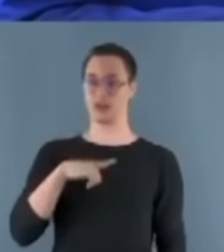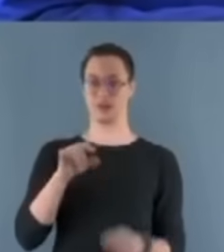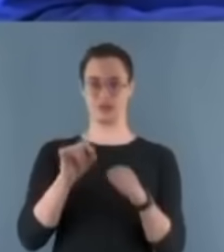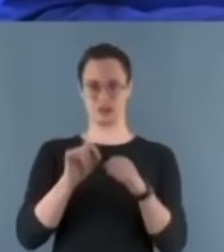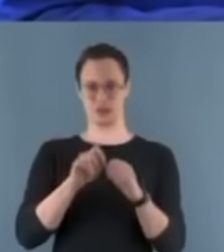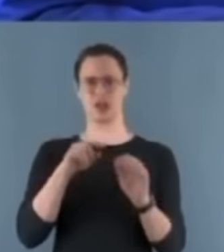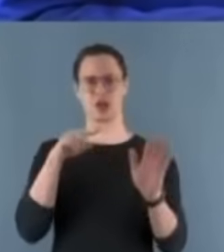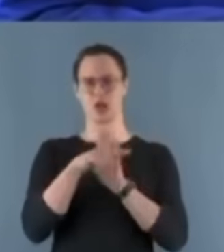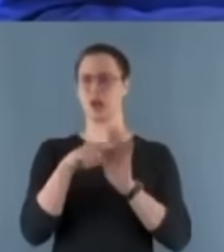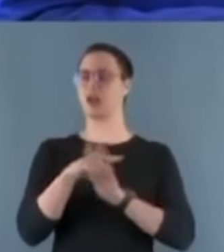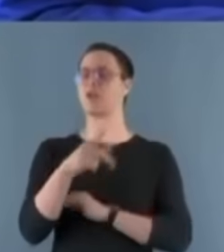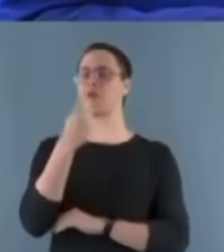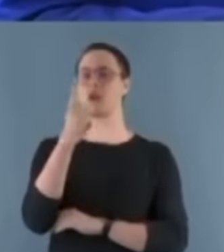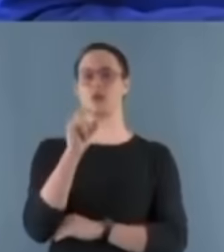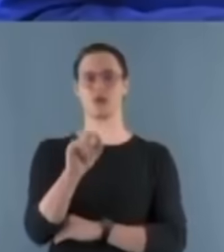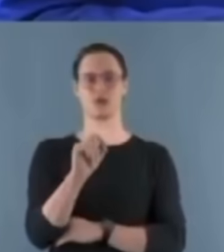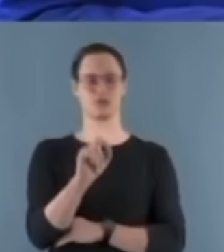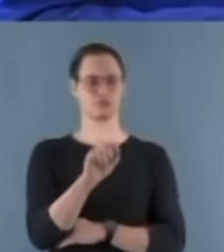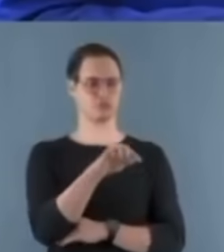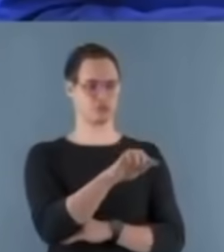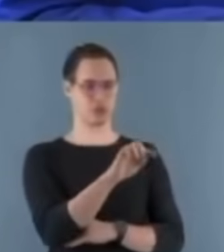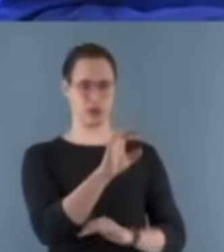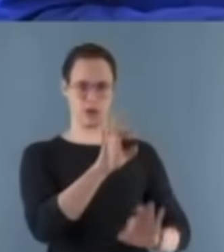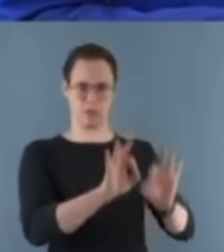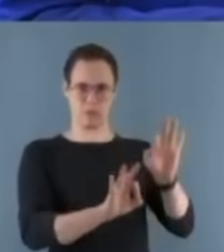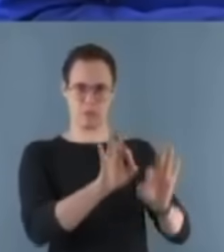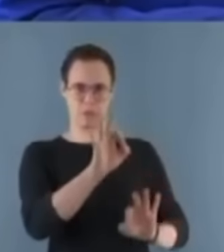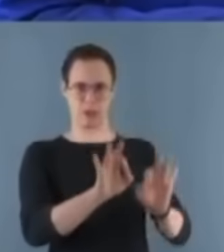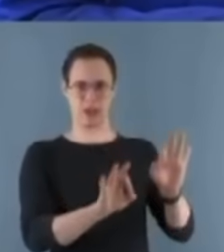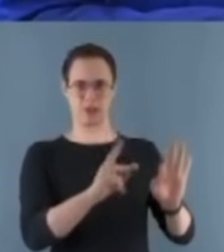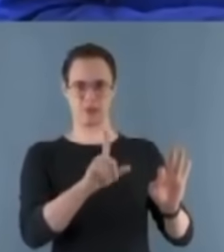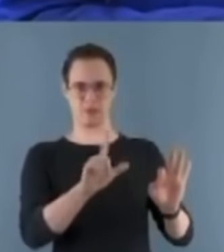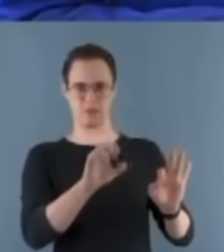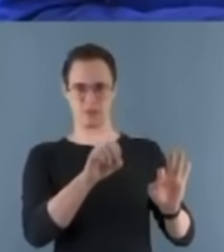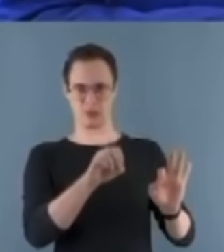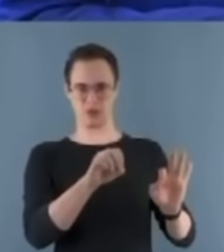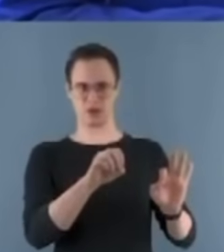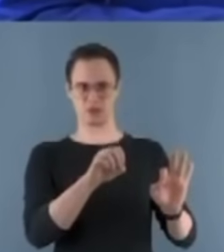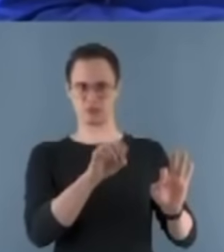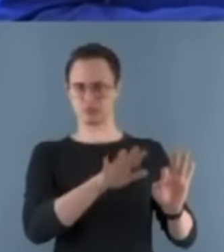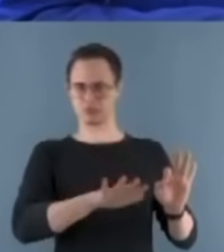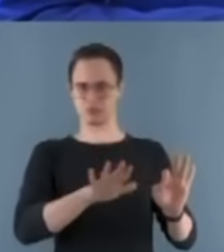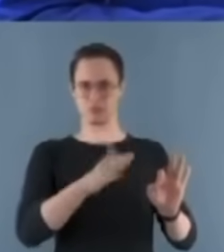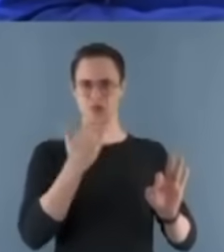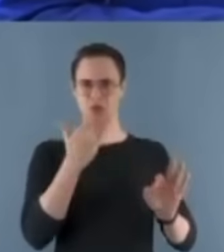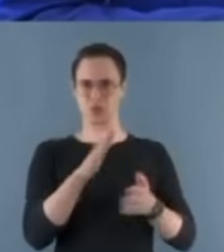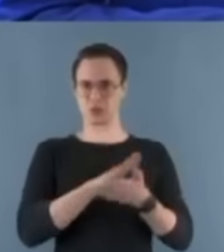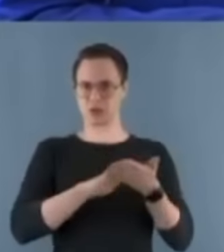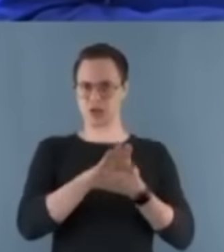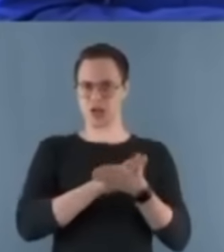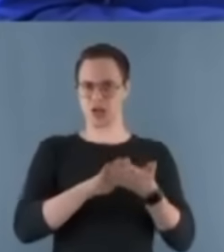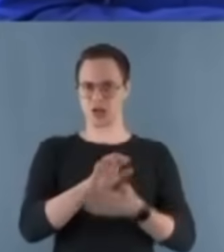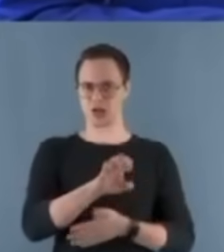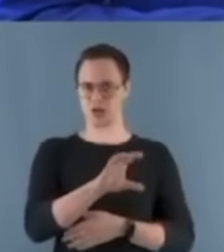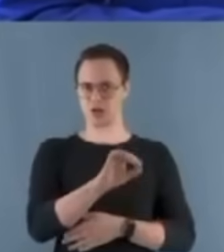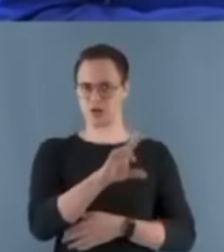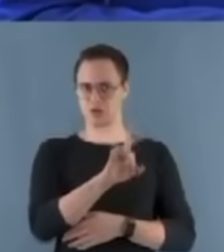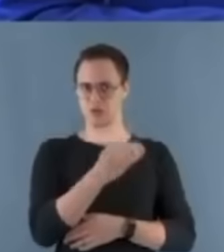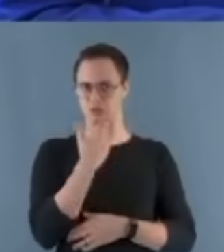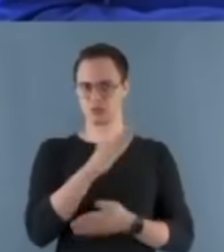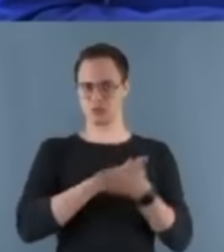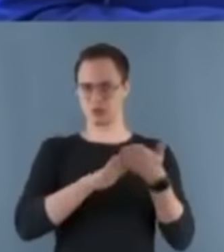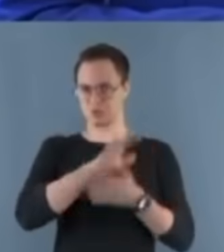e 35, diz que o plano não foi acionado, abre aspas, por não ter acionado o plano de operações escuro do Planalto, não recebeu